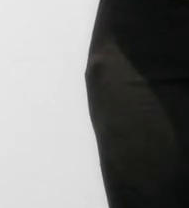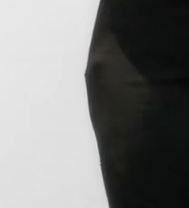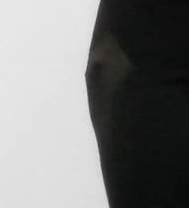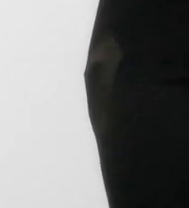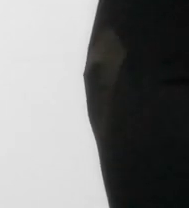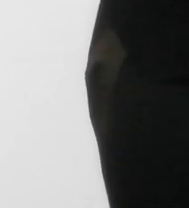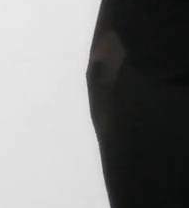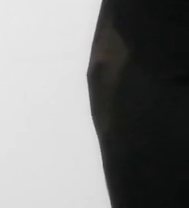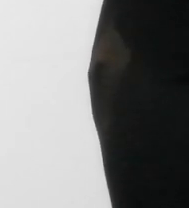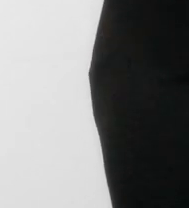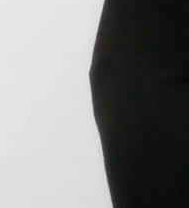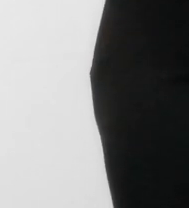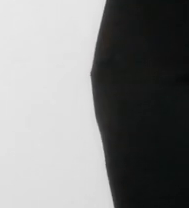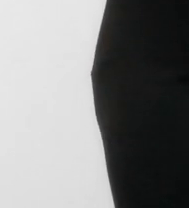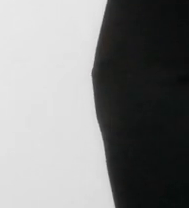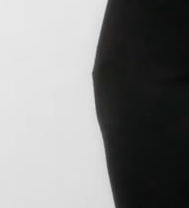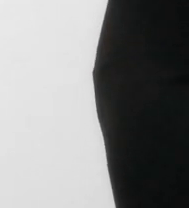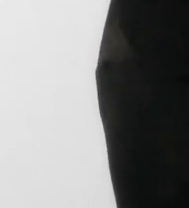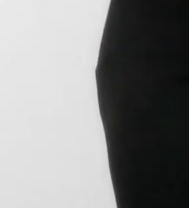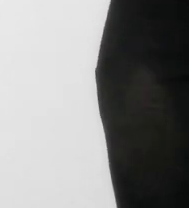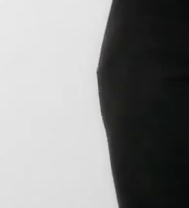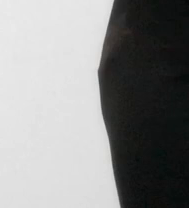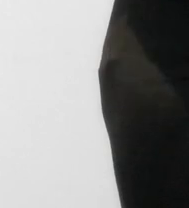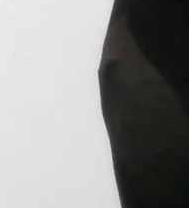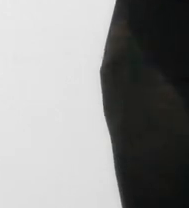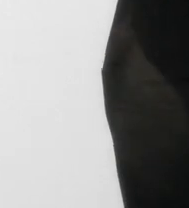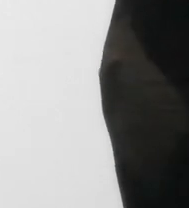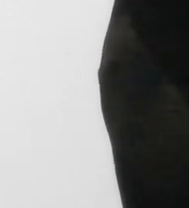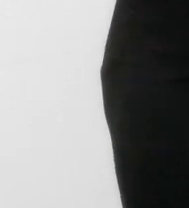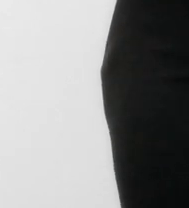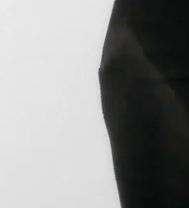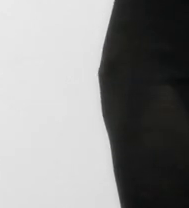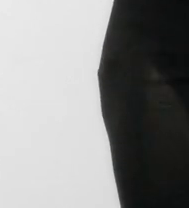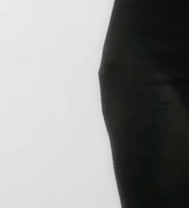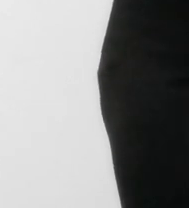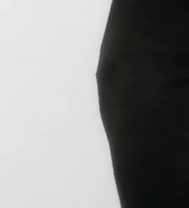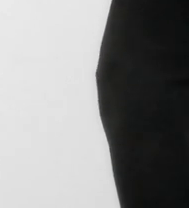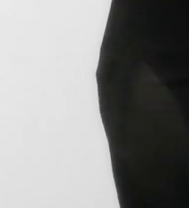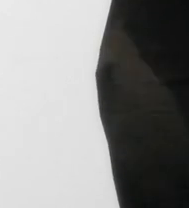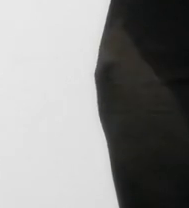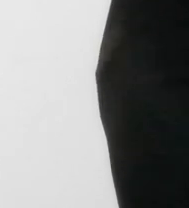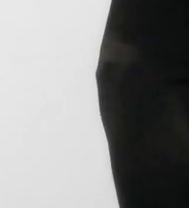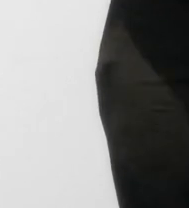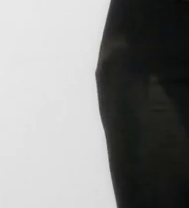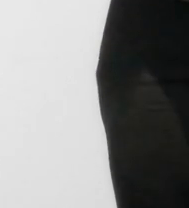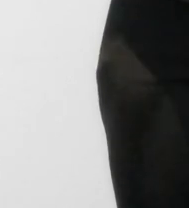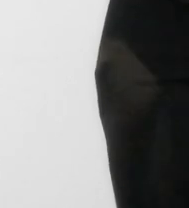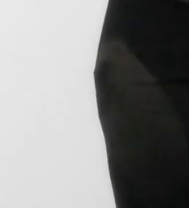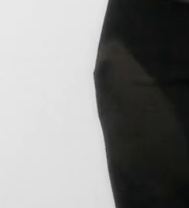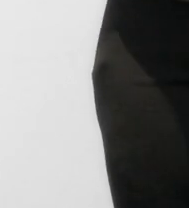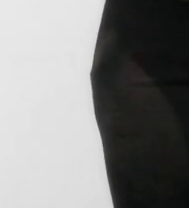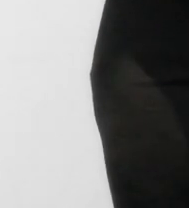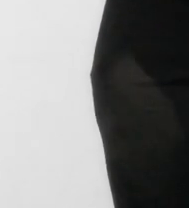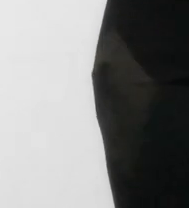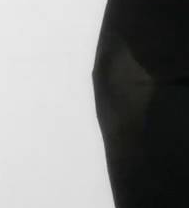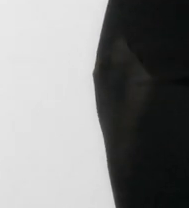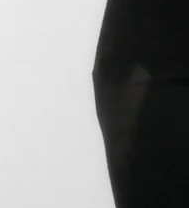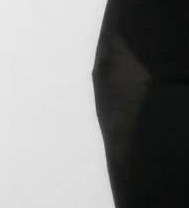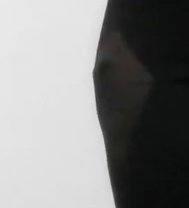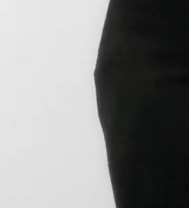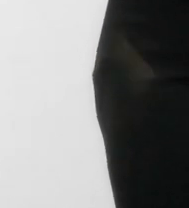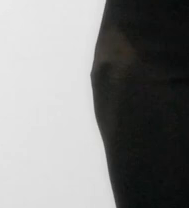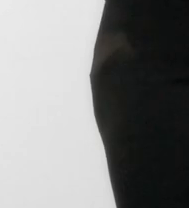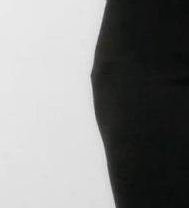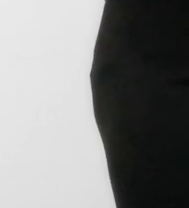mundo não é do estado gente isso é uma obrigação do mundo uma criança típica nasceu ela já tinha que ter os seus